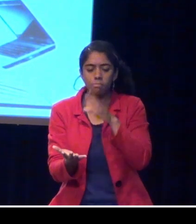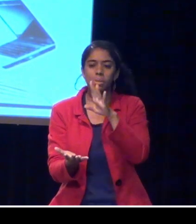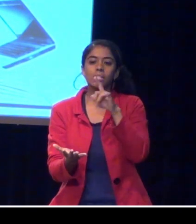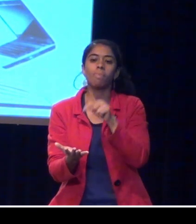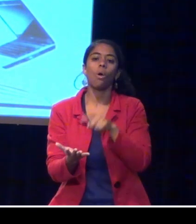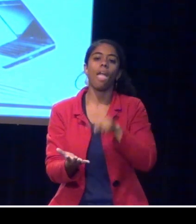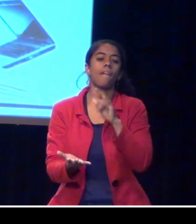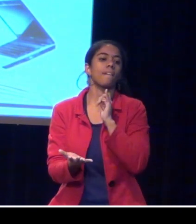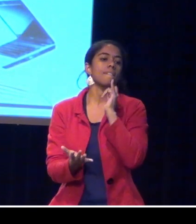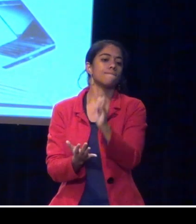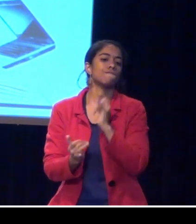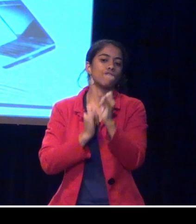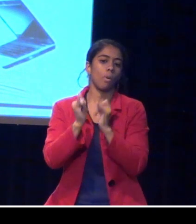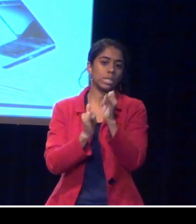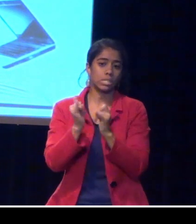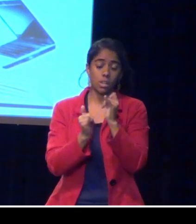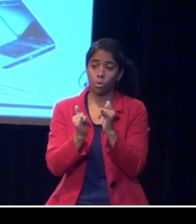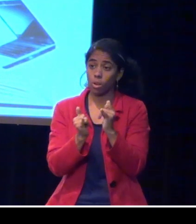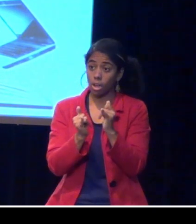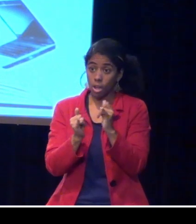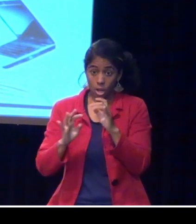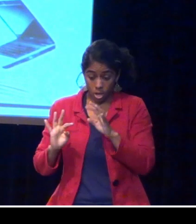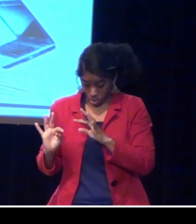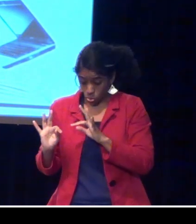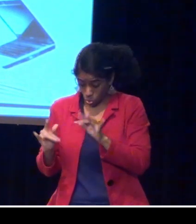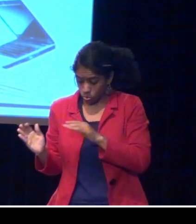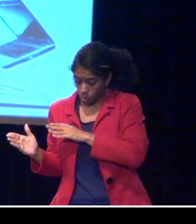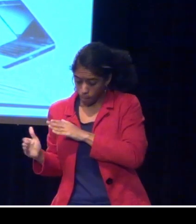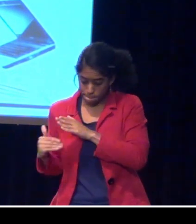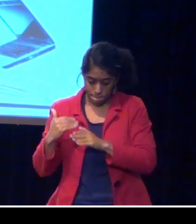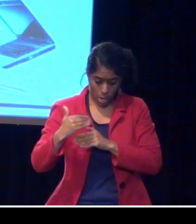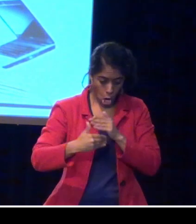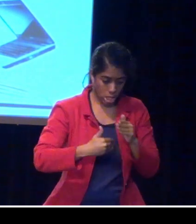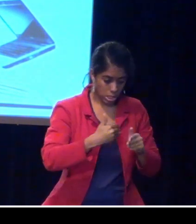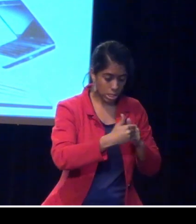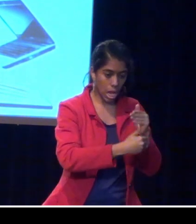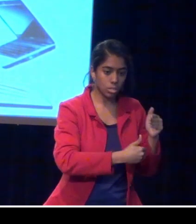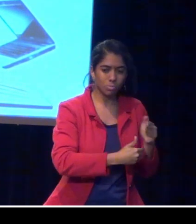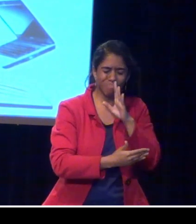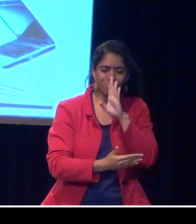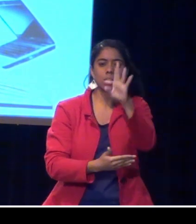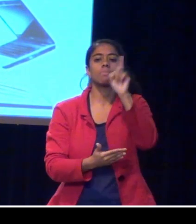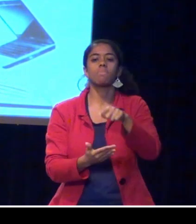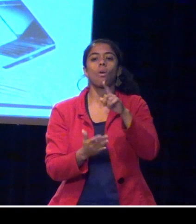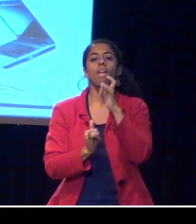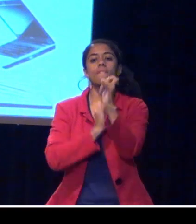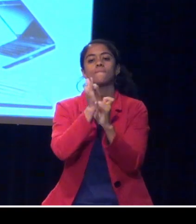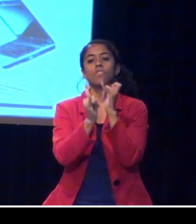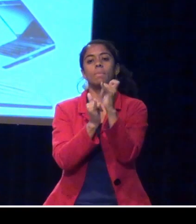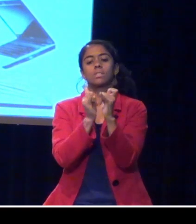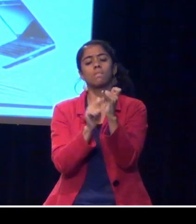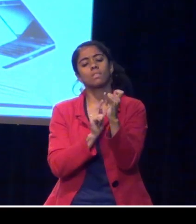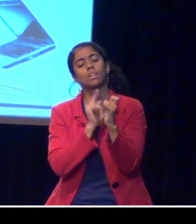informação. Centralidade de todo o nosso processo é a informação. É informação para